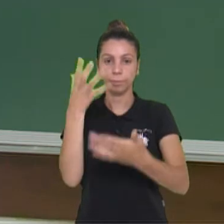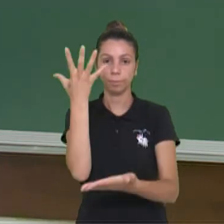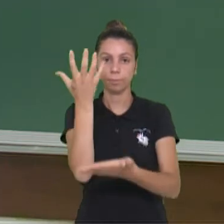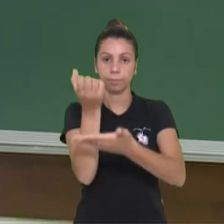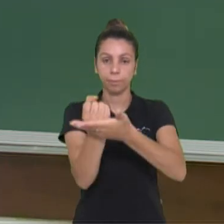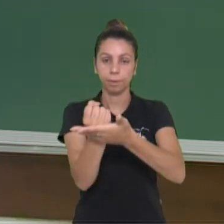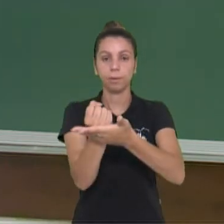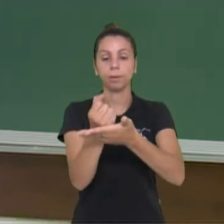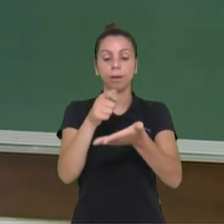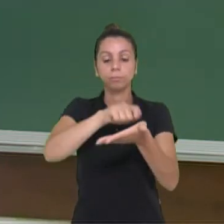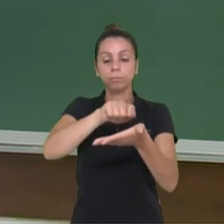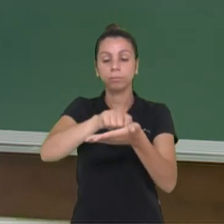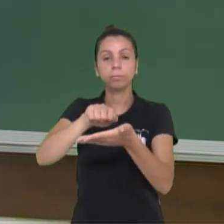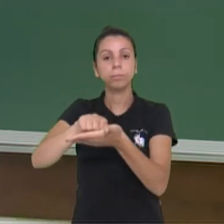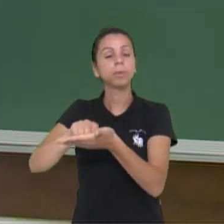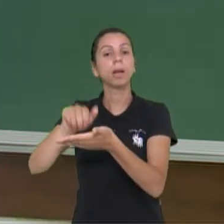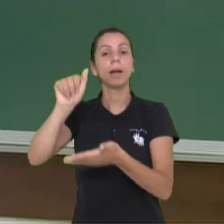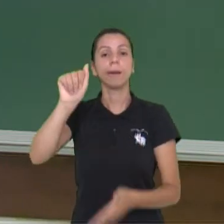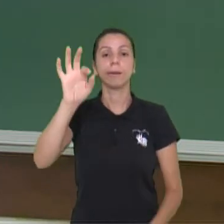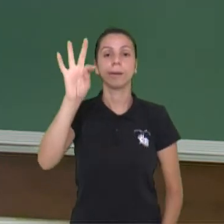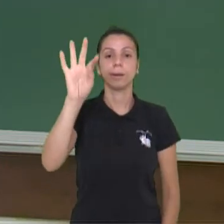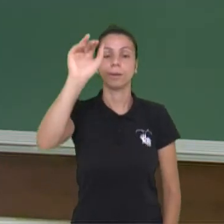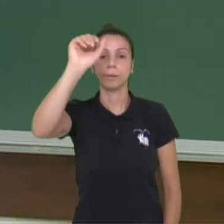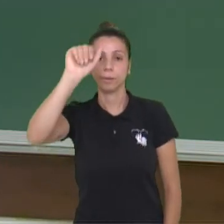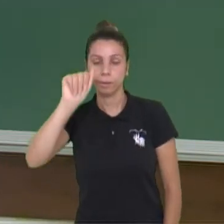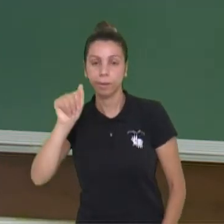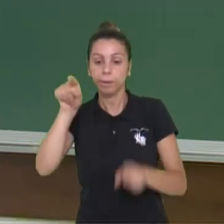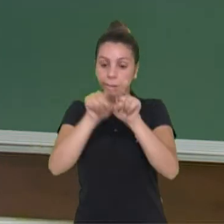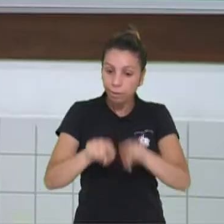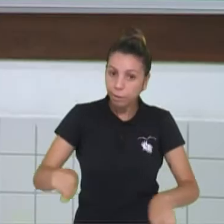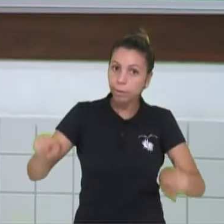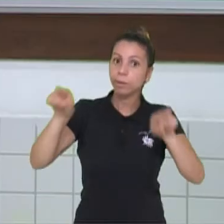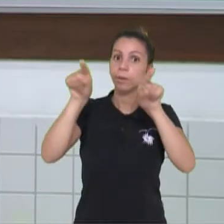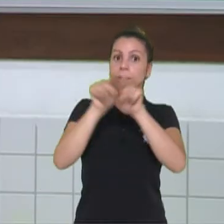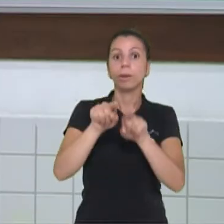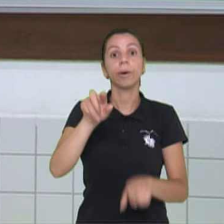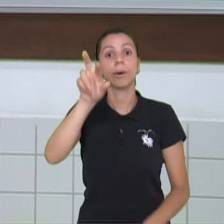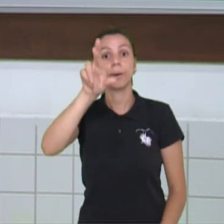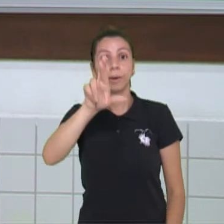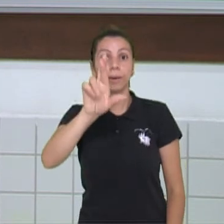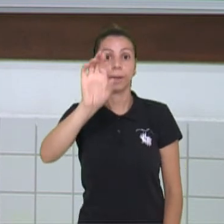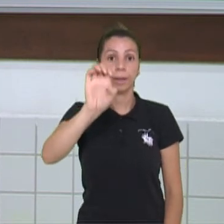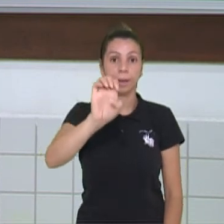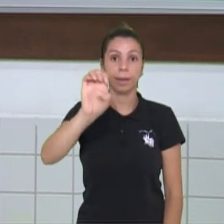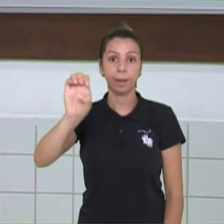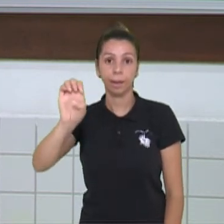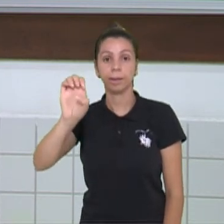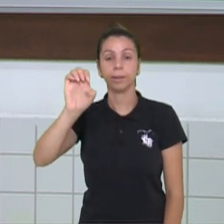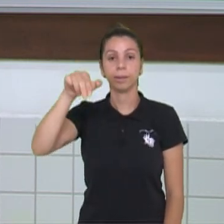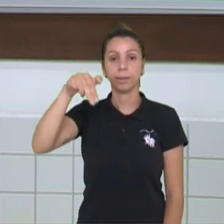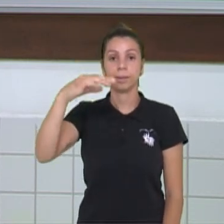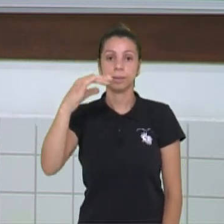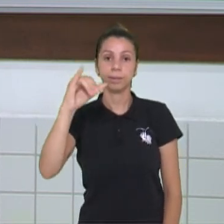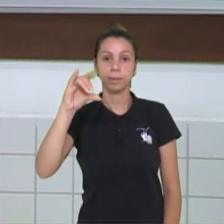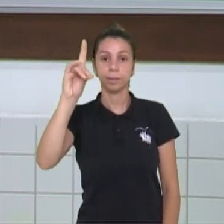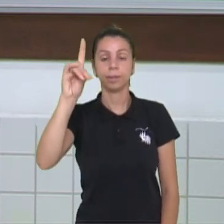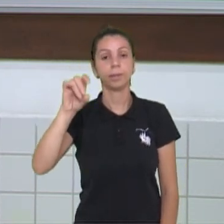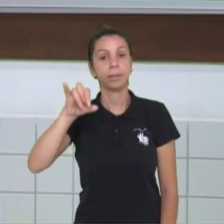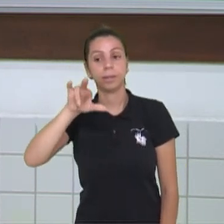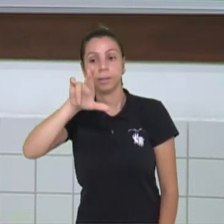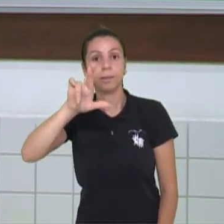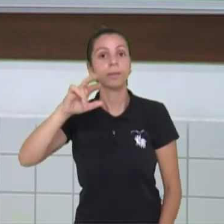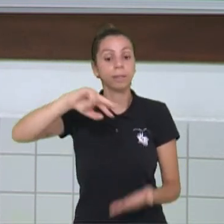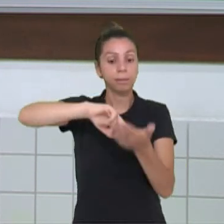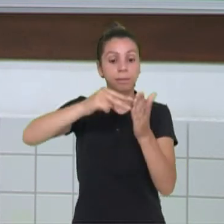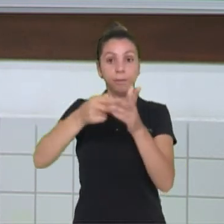livro-ata reincidência dos fatos envolvendo o estudante. Reincidir, fazer de novo. Então,